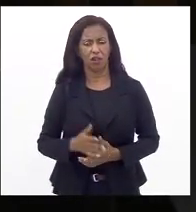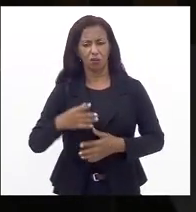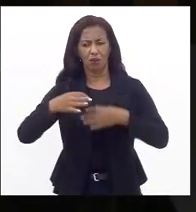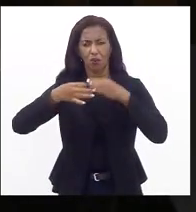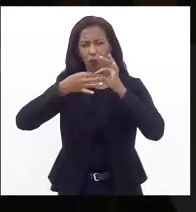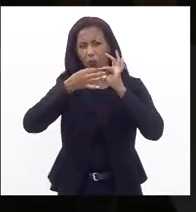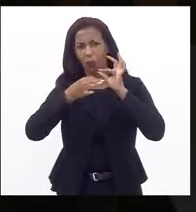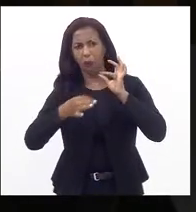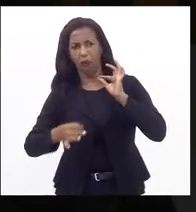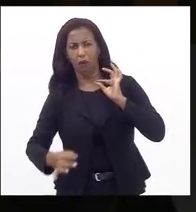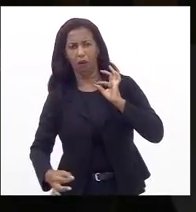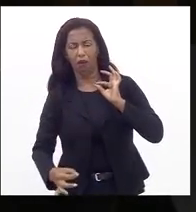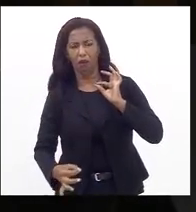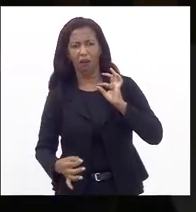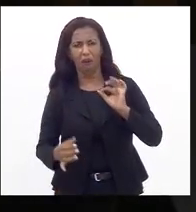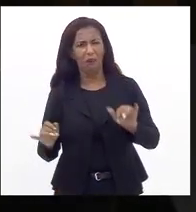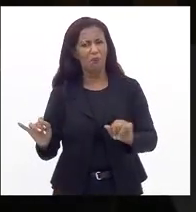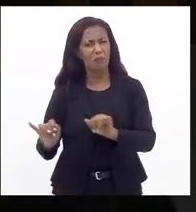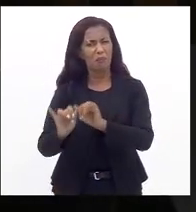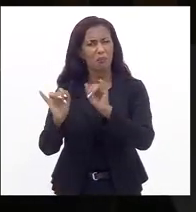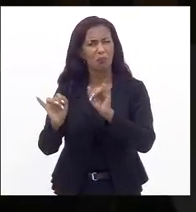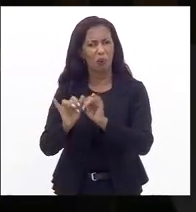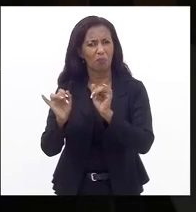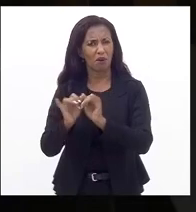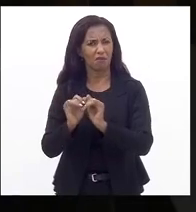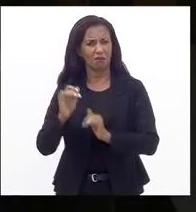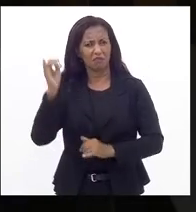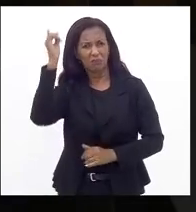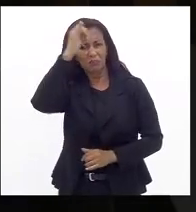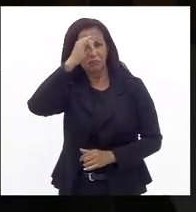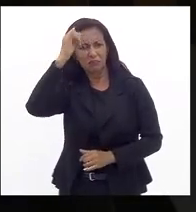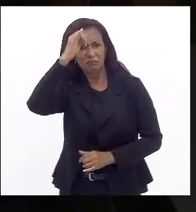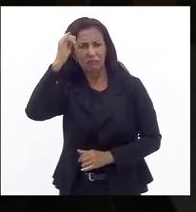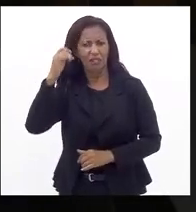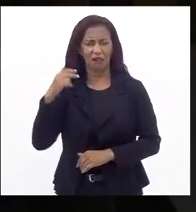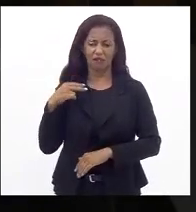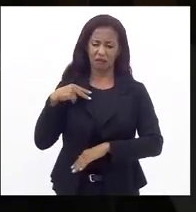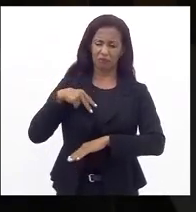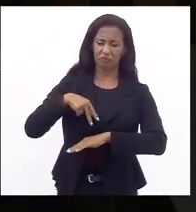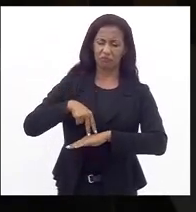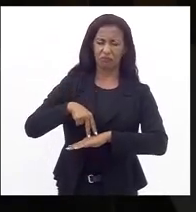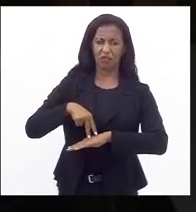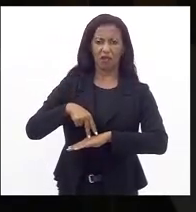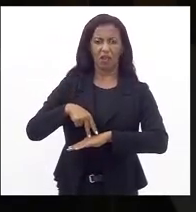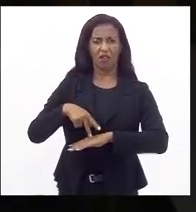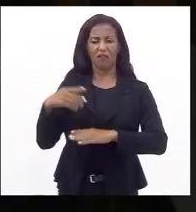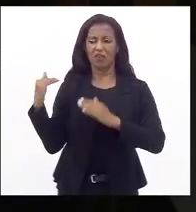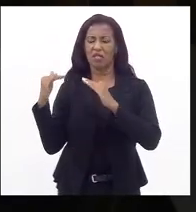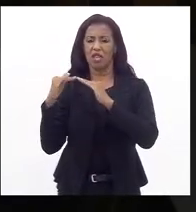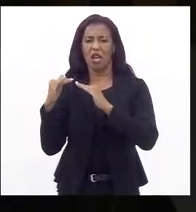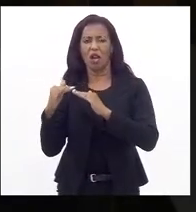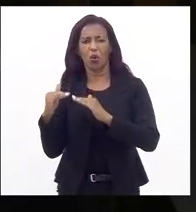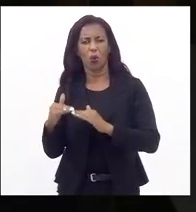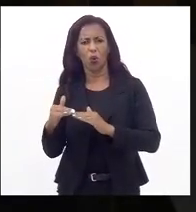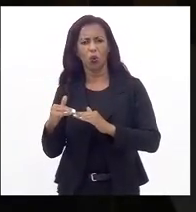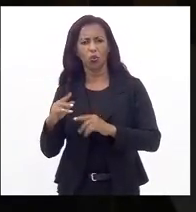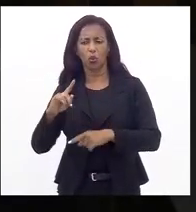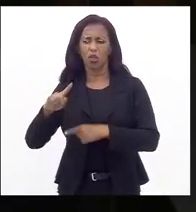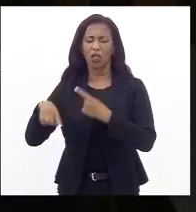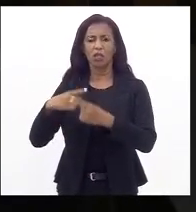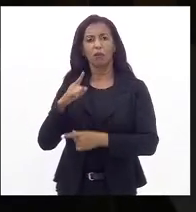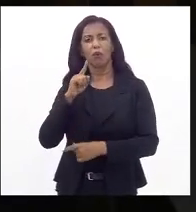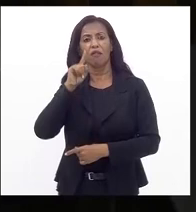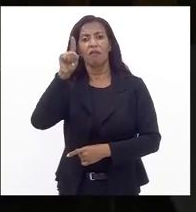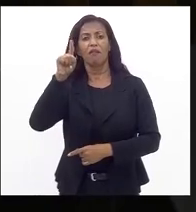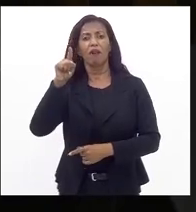narrativa boba infantil sentar aqui fazer acordo e depois ir lá